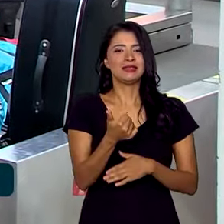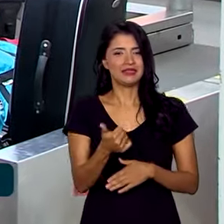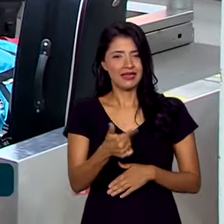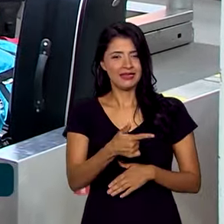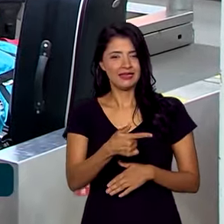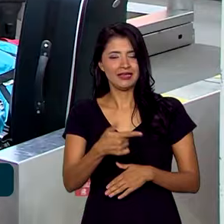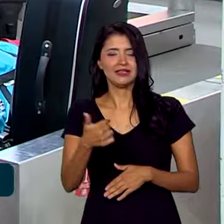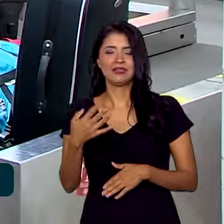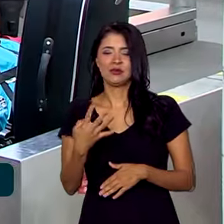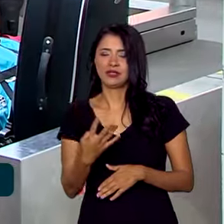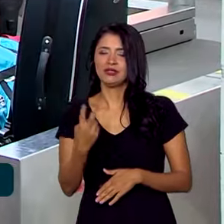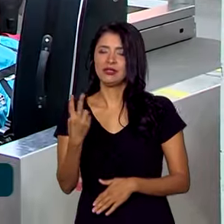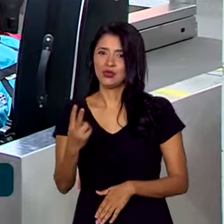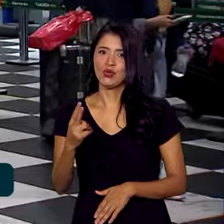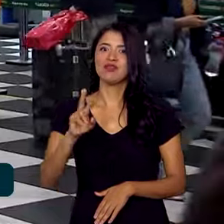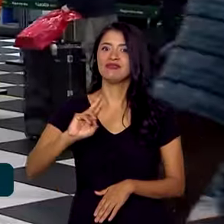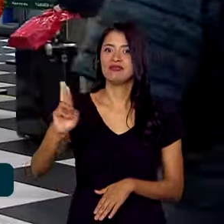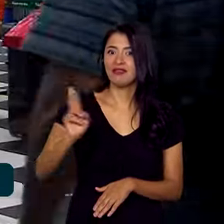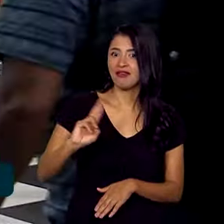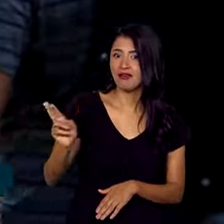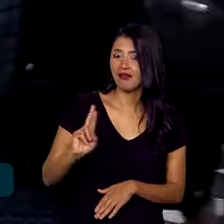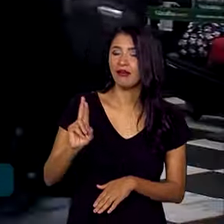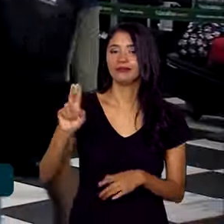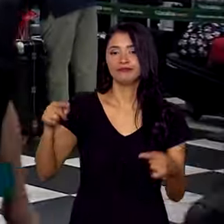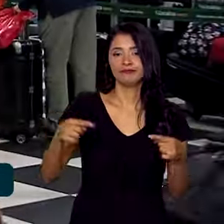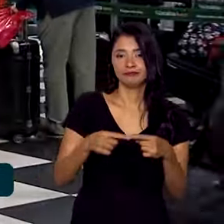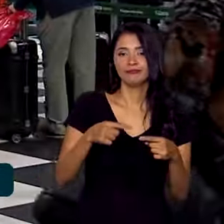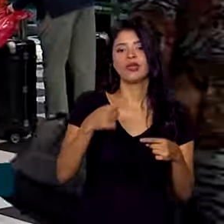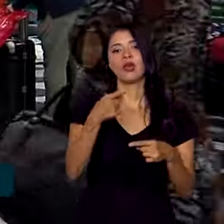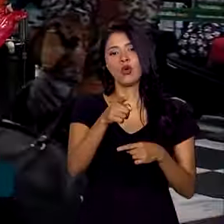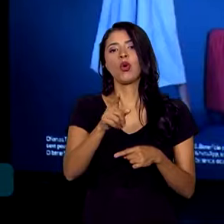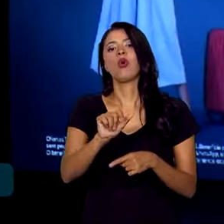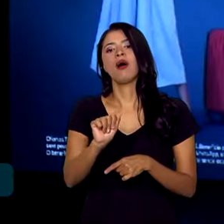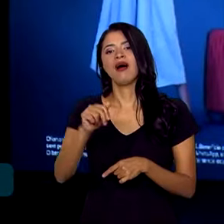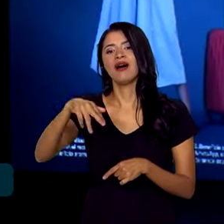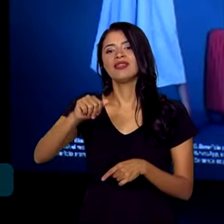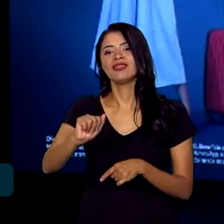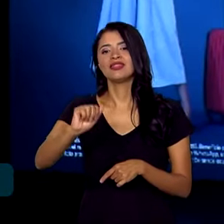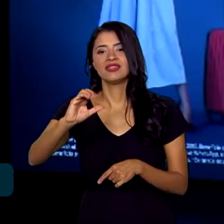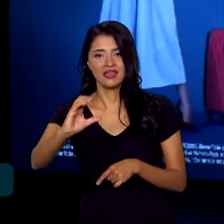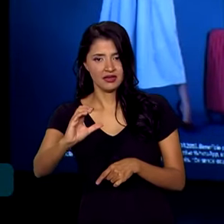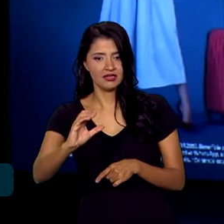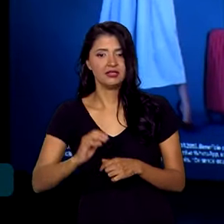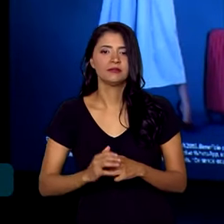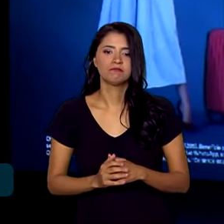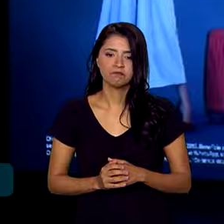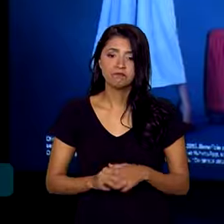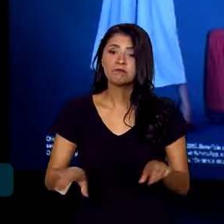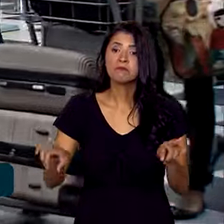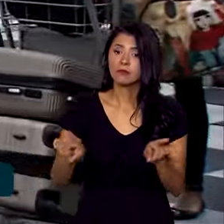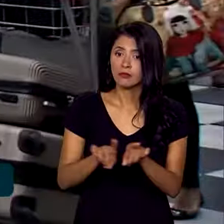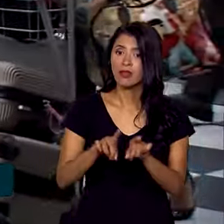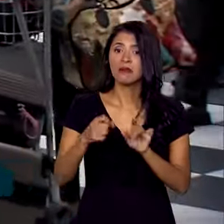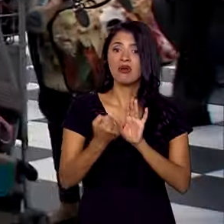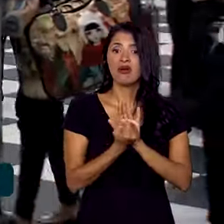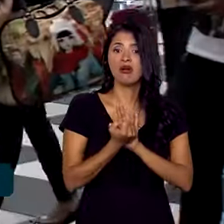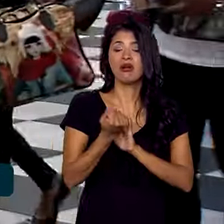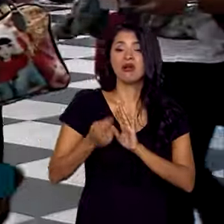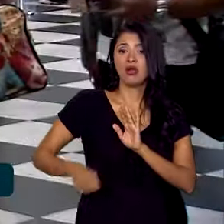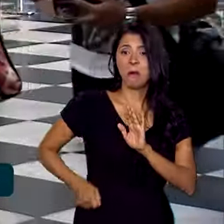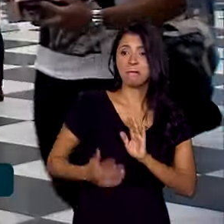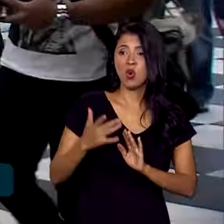R$ 742,89, de acordo com a Agência Nacional de Aviação Civil. Além de impactar no bolso